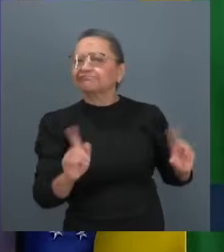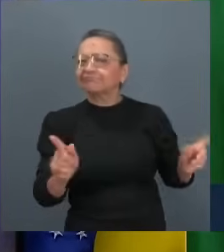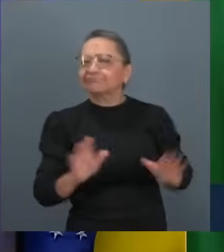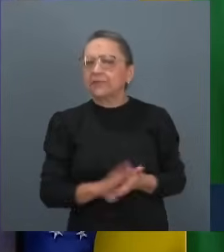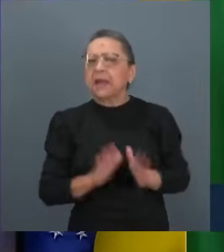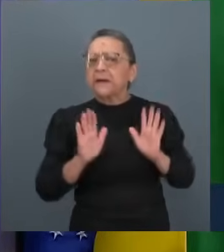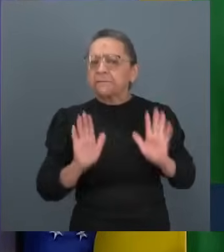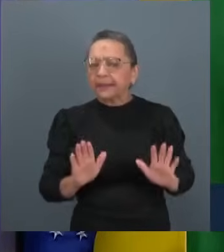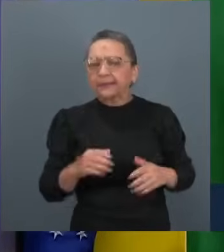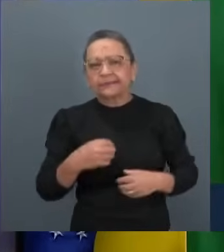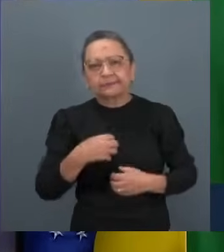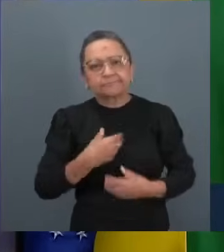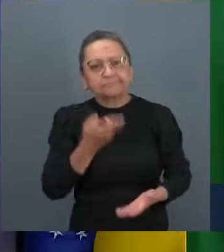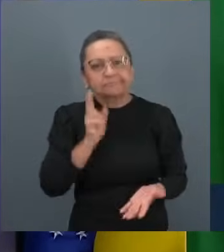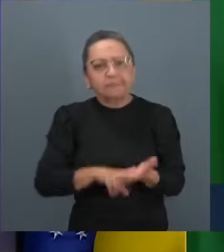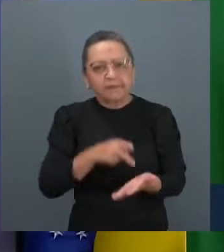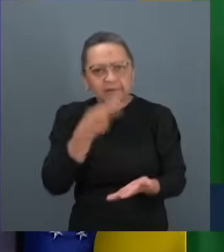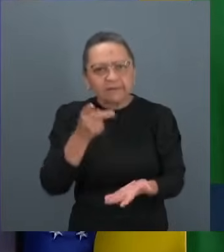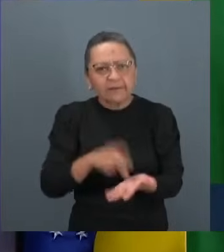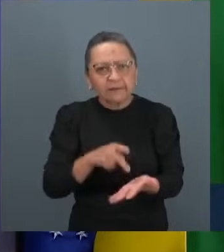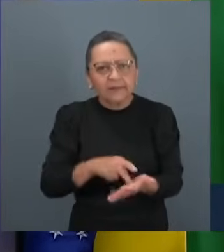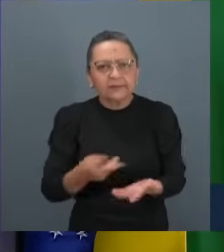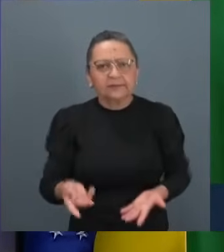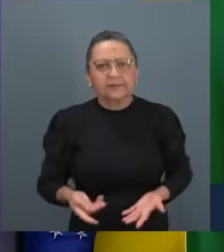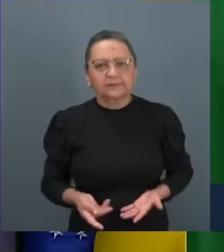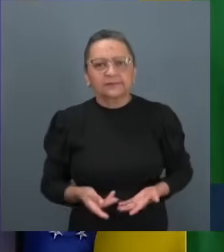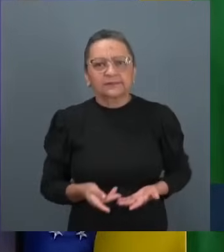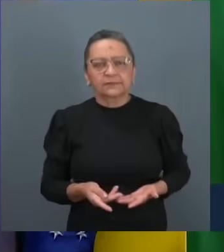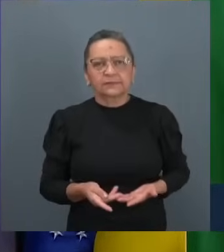eu confesso para o senhor, presidente,